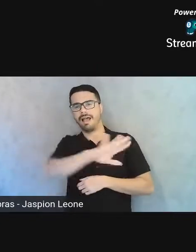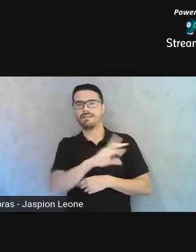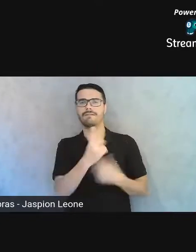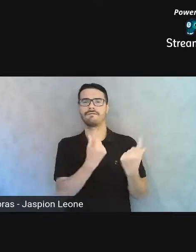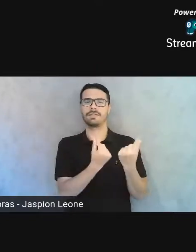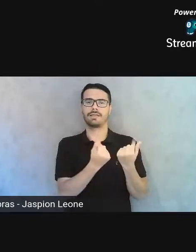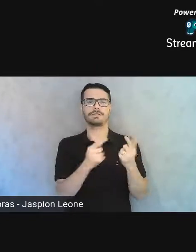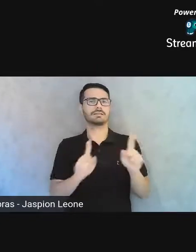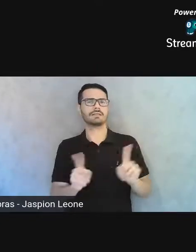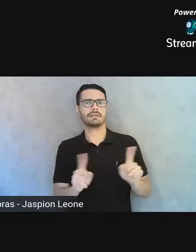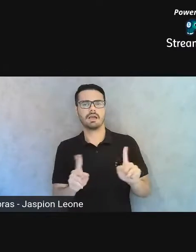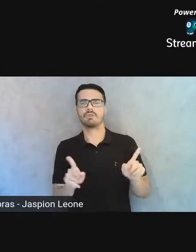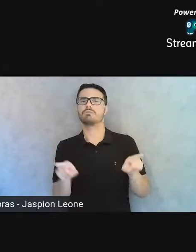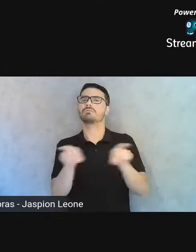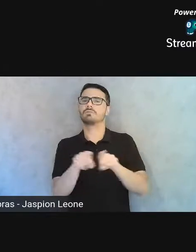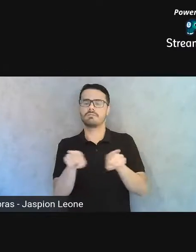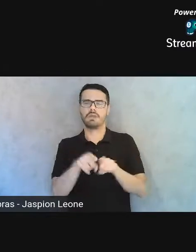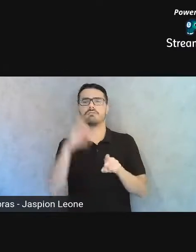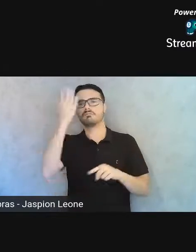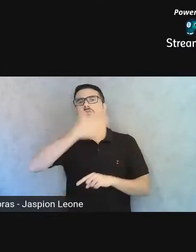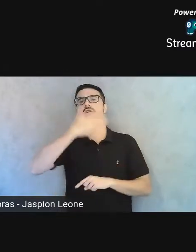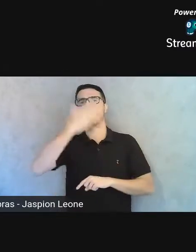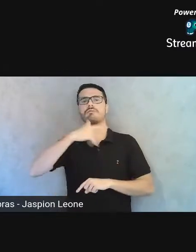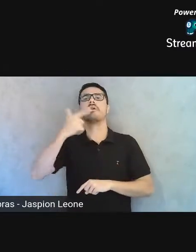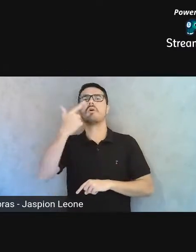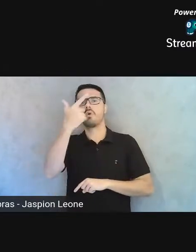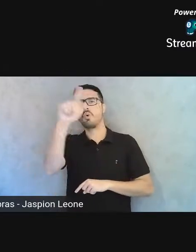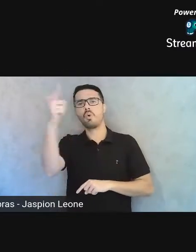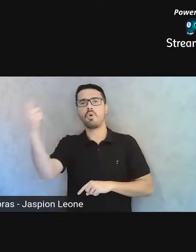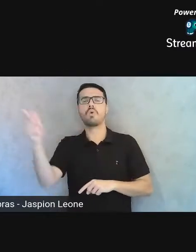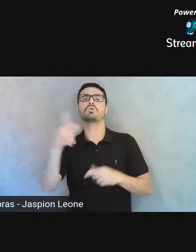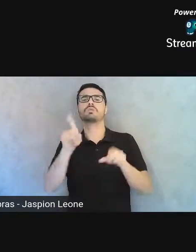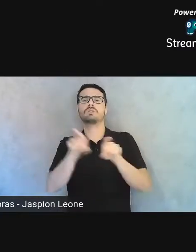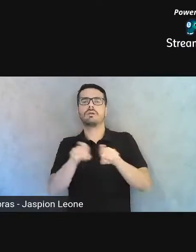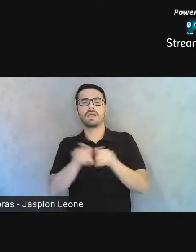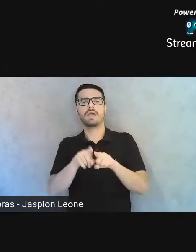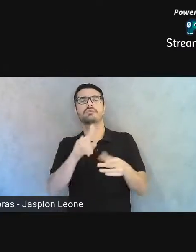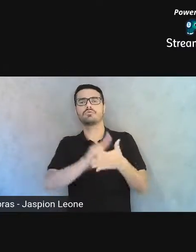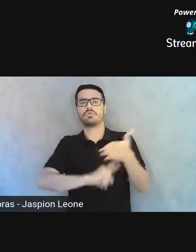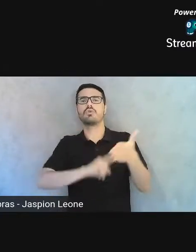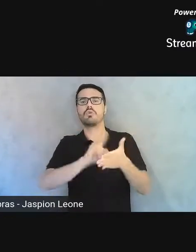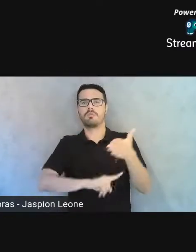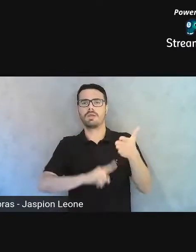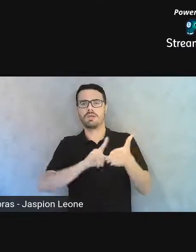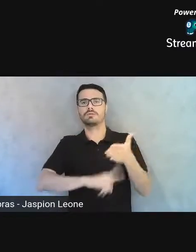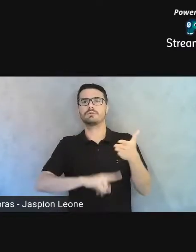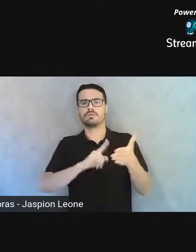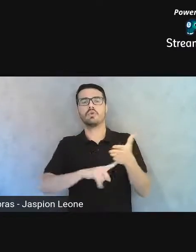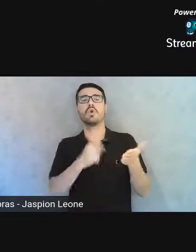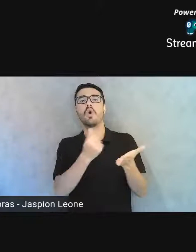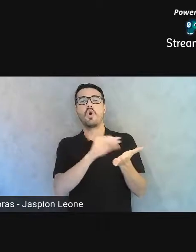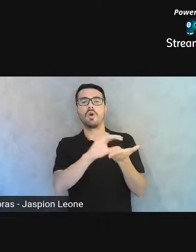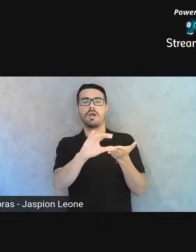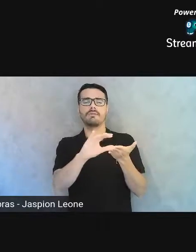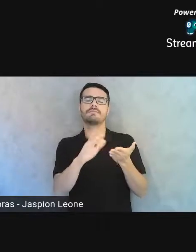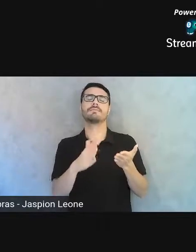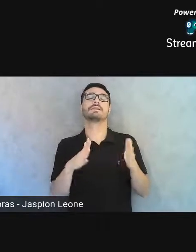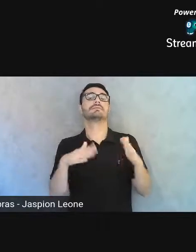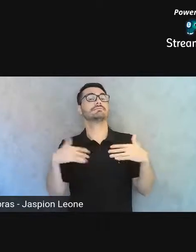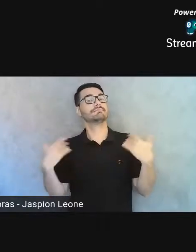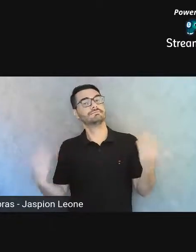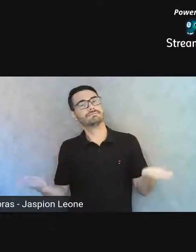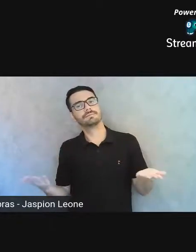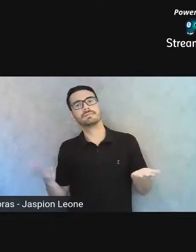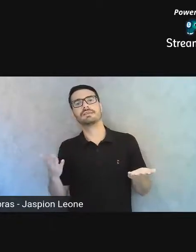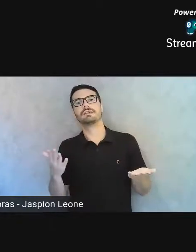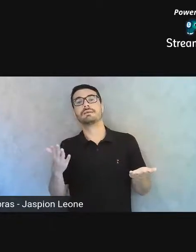nossos demonstrativos e documentos orçamentários. Em linhas gerais, essa foi a